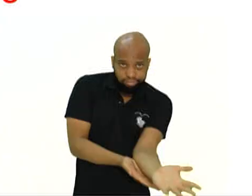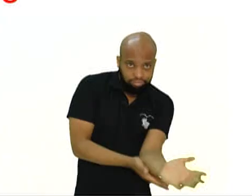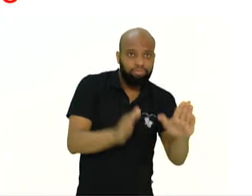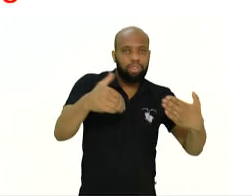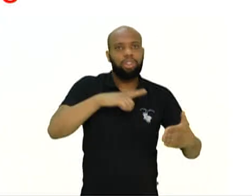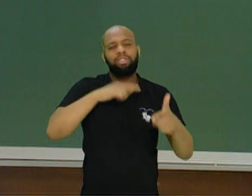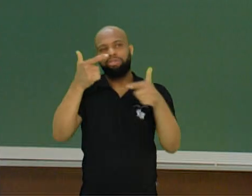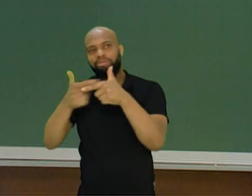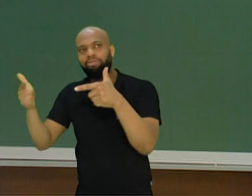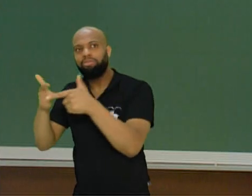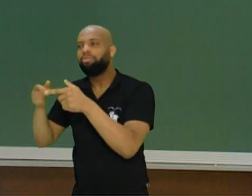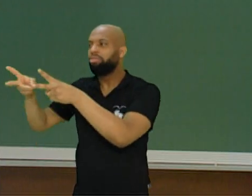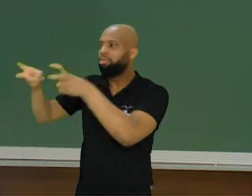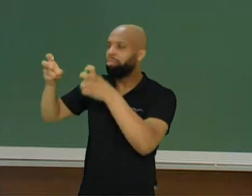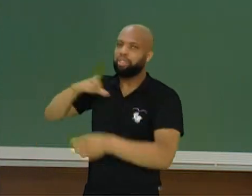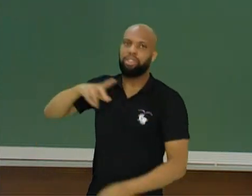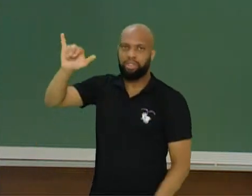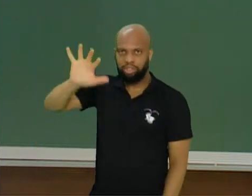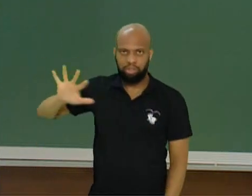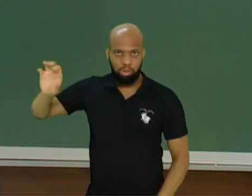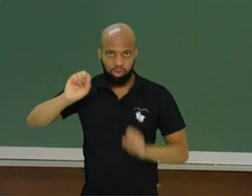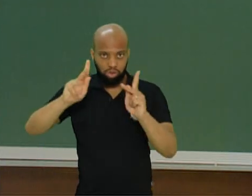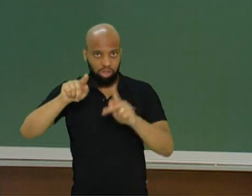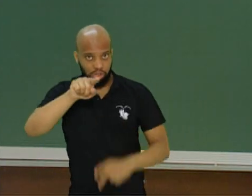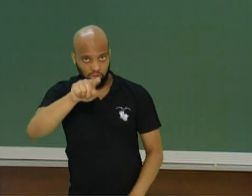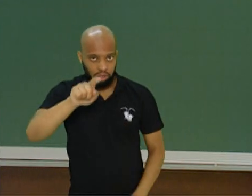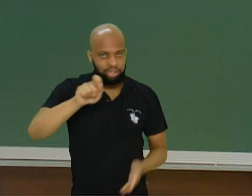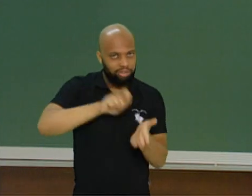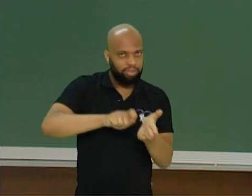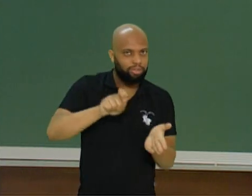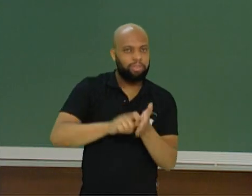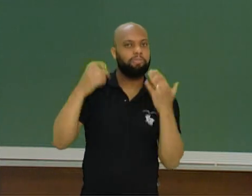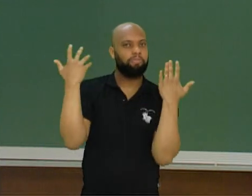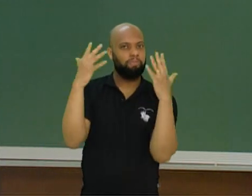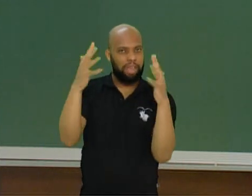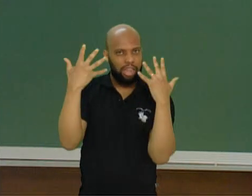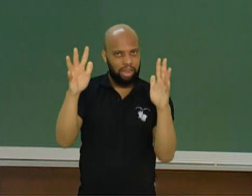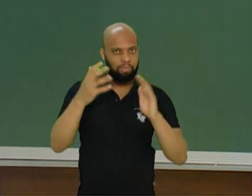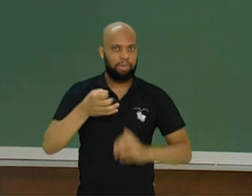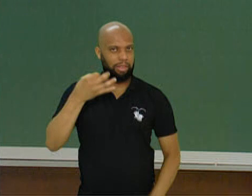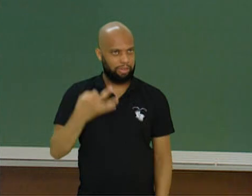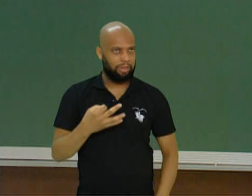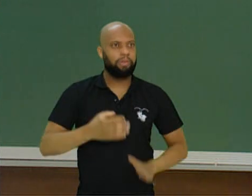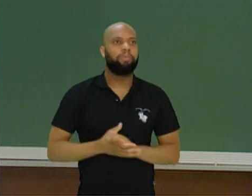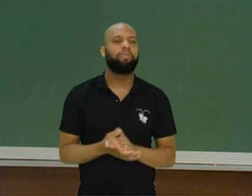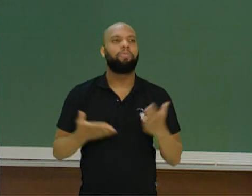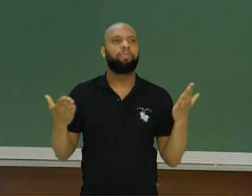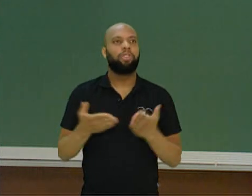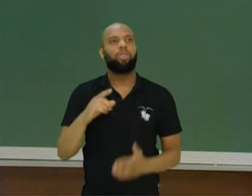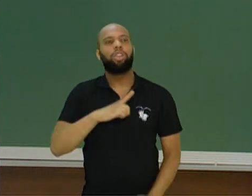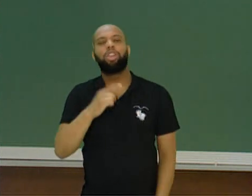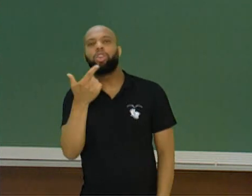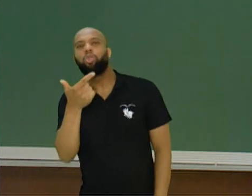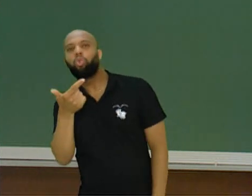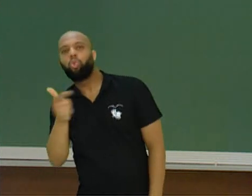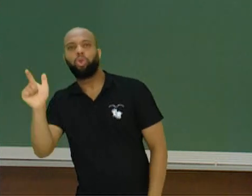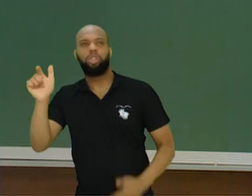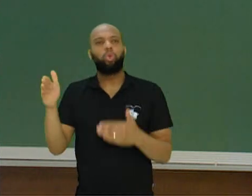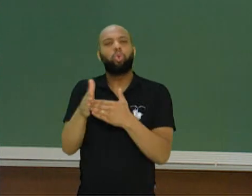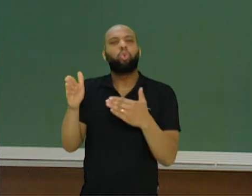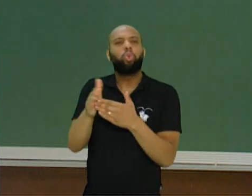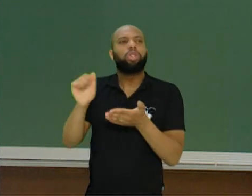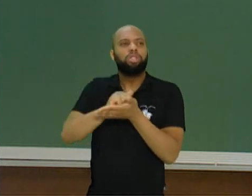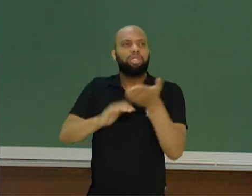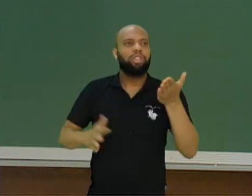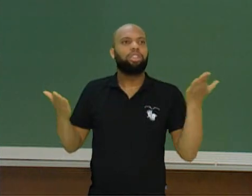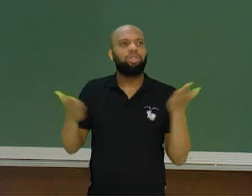urbanos que observamos nessa imagem. Para você que acertou, parabéns! E a nossa última